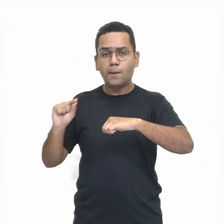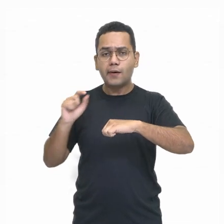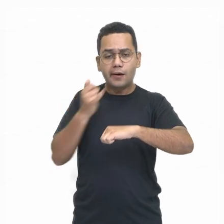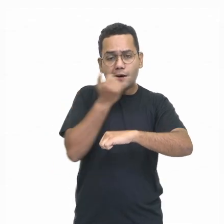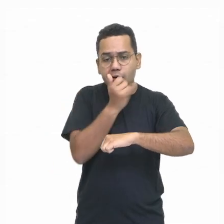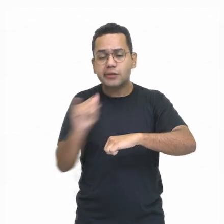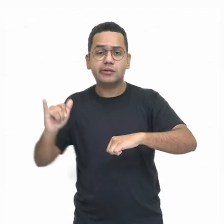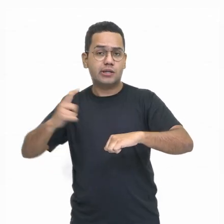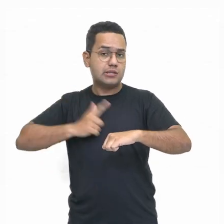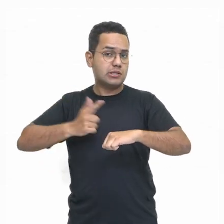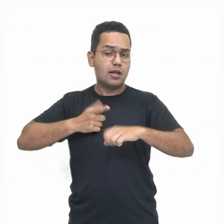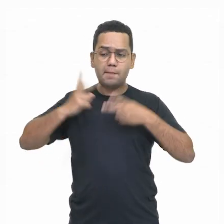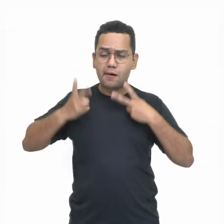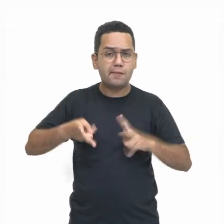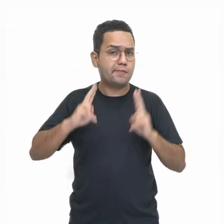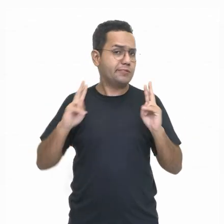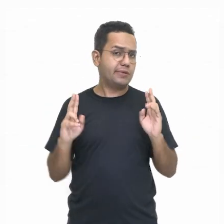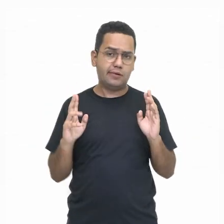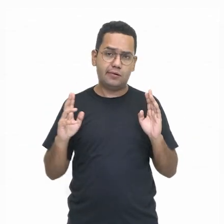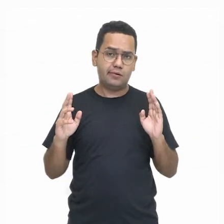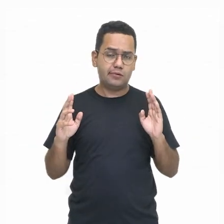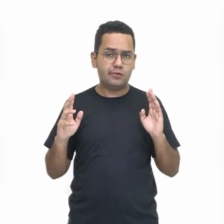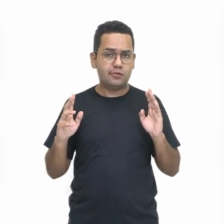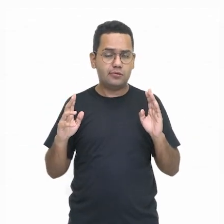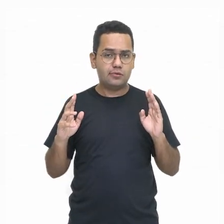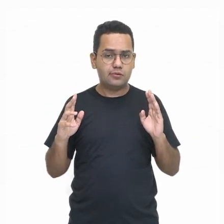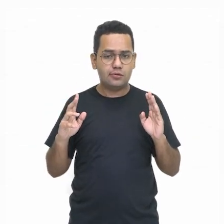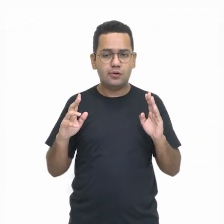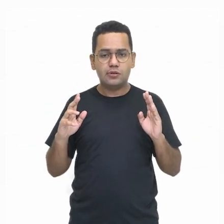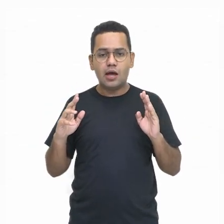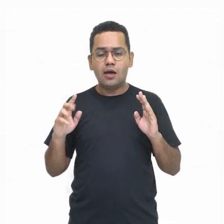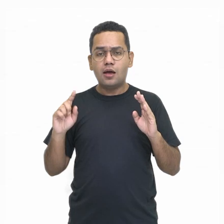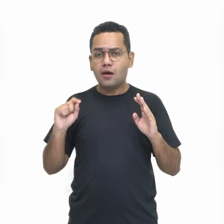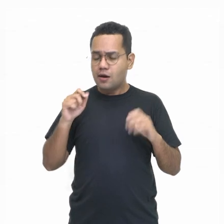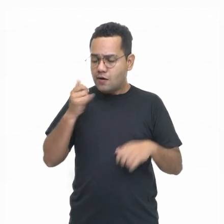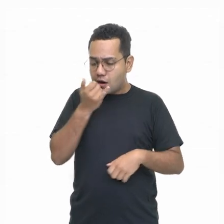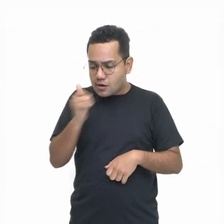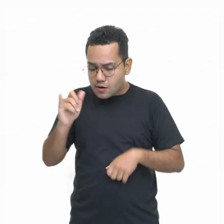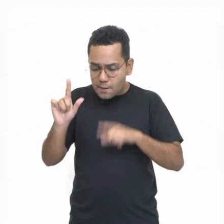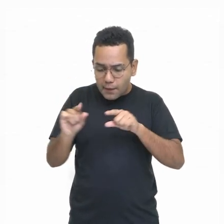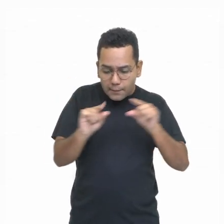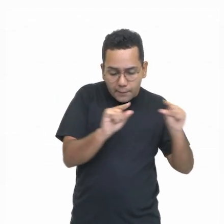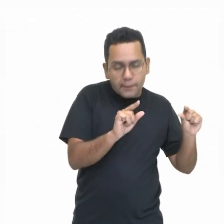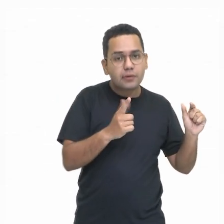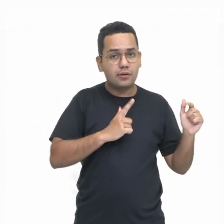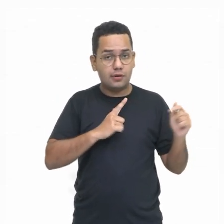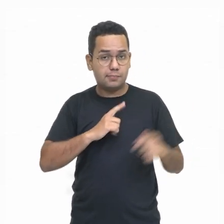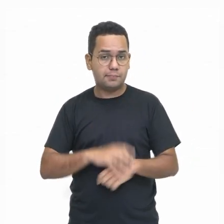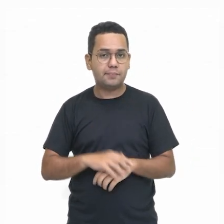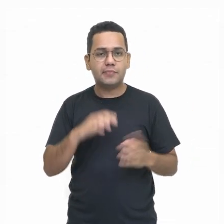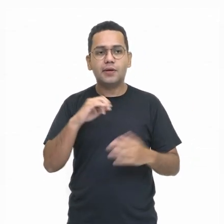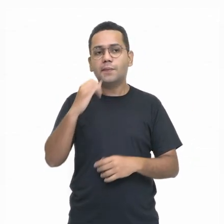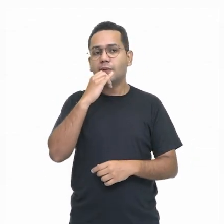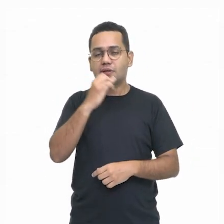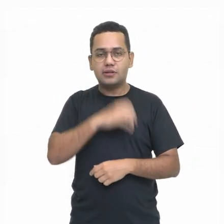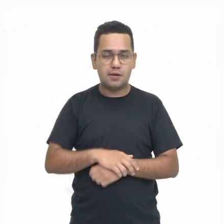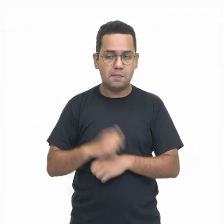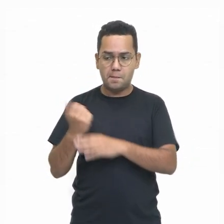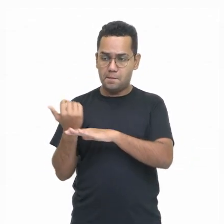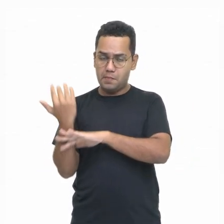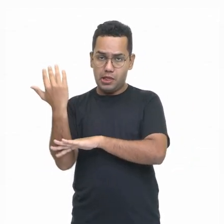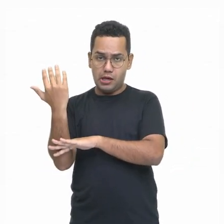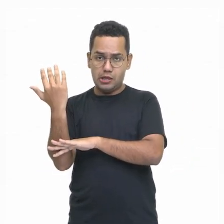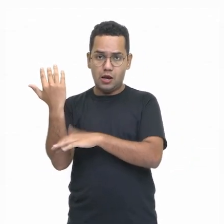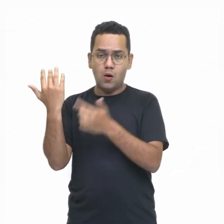seres que são produtores, por exemplo, as plantas, os seres consumidores primários ou herbívoros que se alimentam